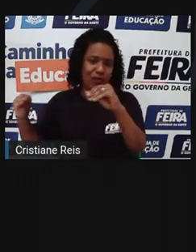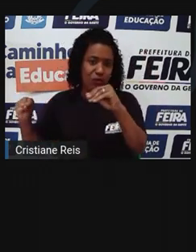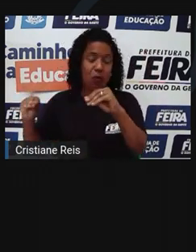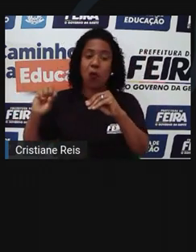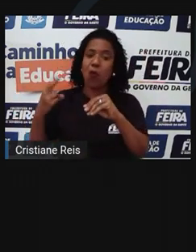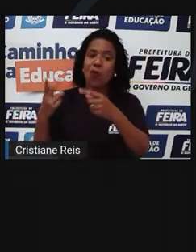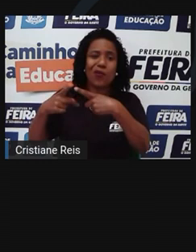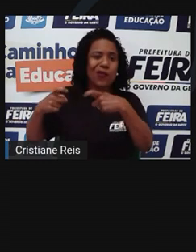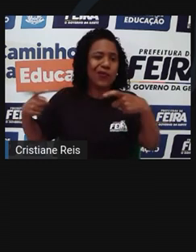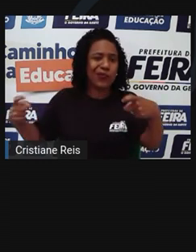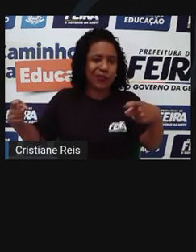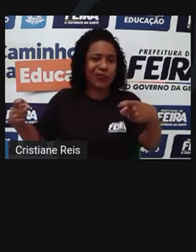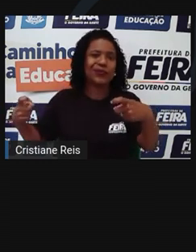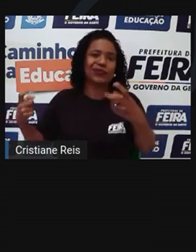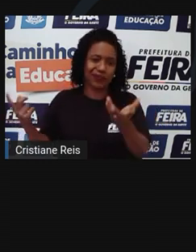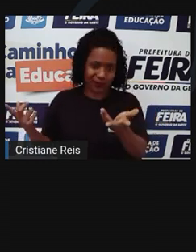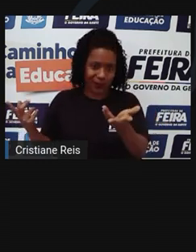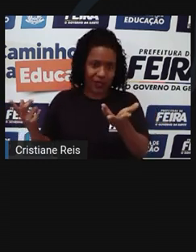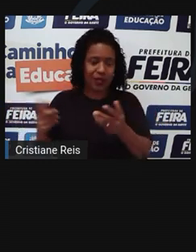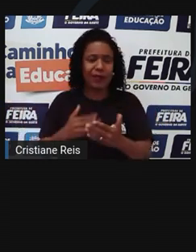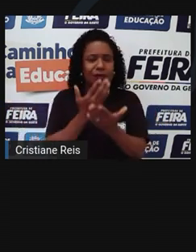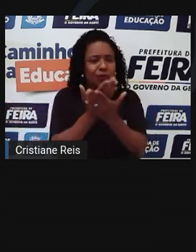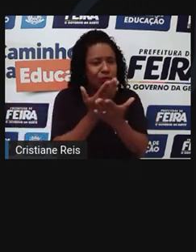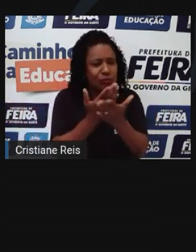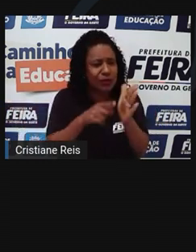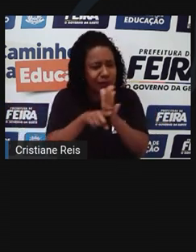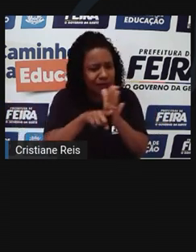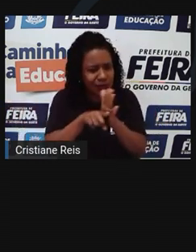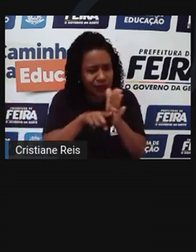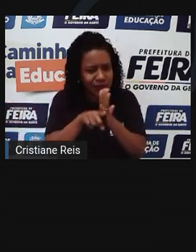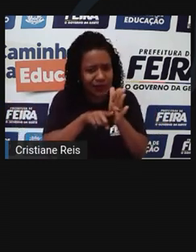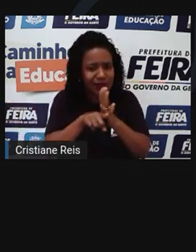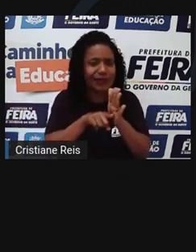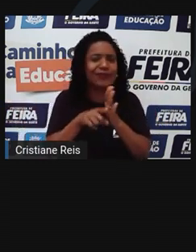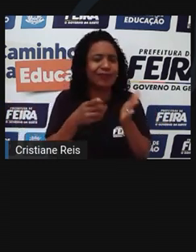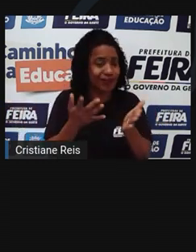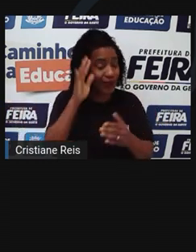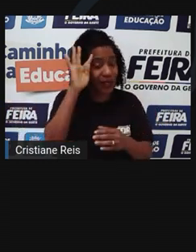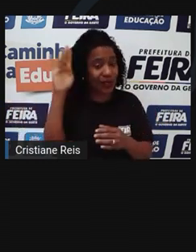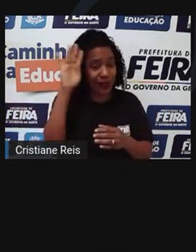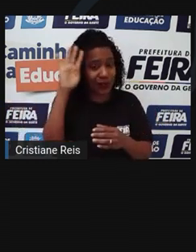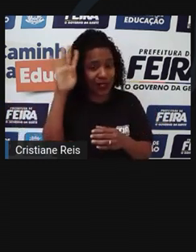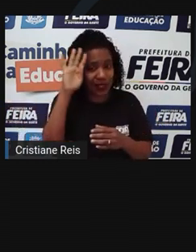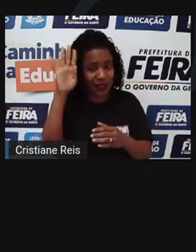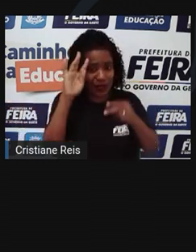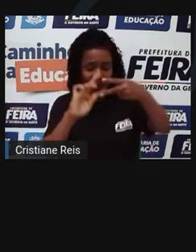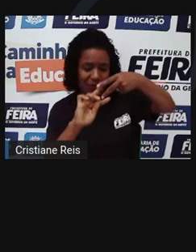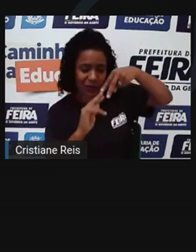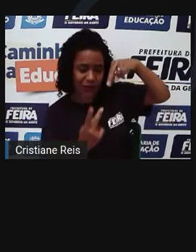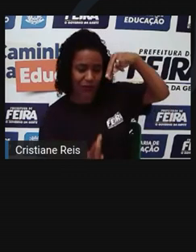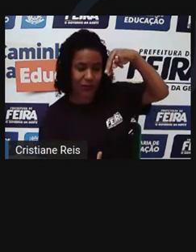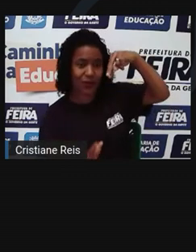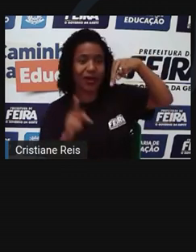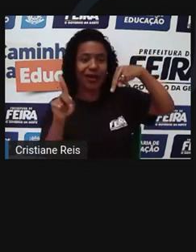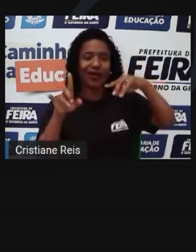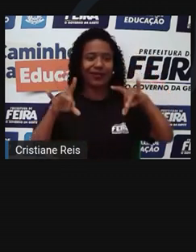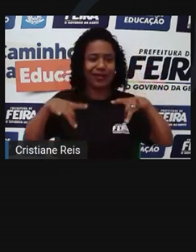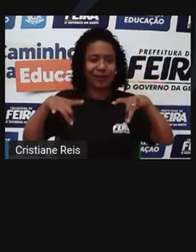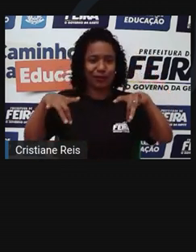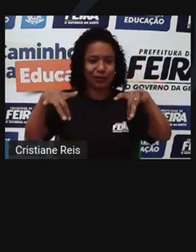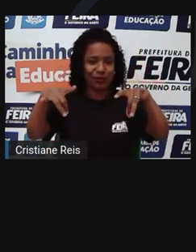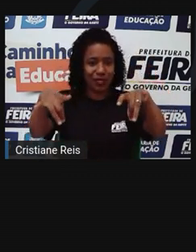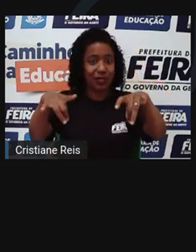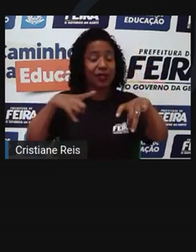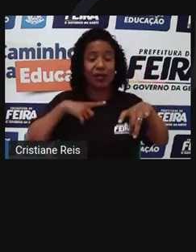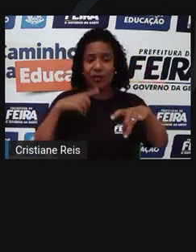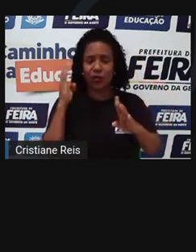genocídios. Estudos recentes descobriram rastros do DNA de neandertais em europeus e de denisovas em aborígenes australianos. É uma porcentagem